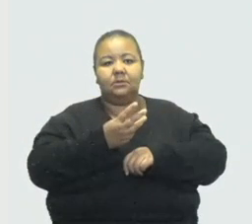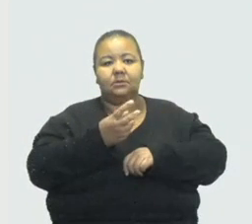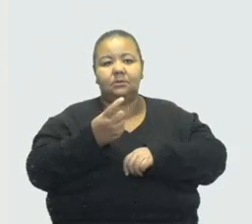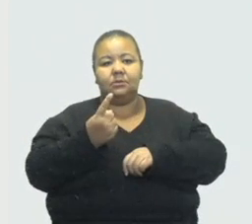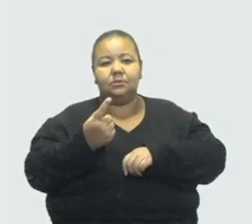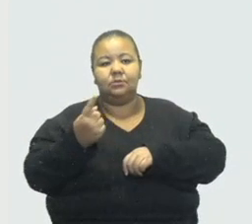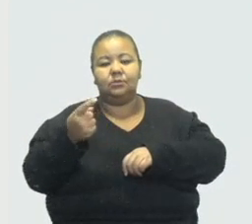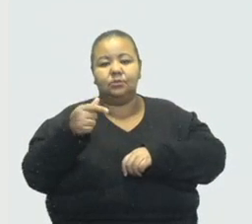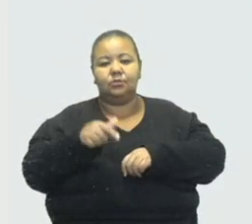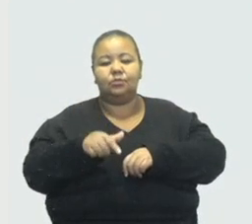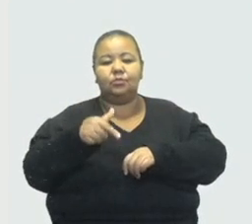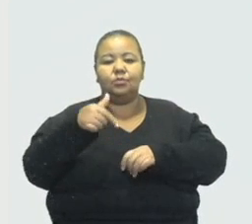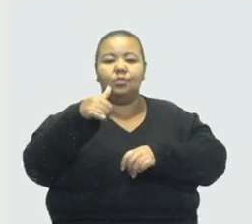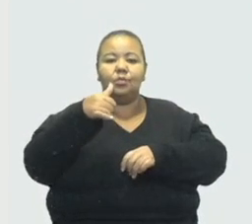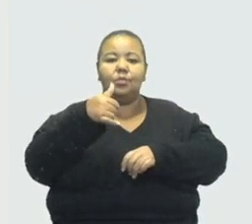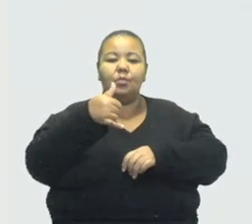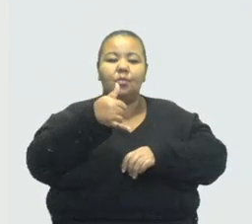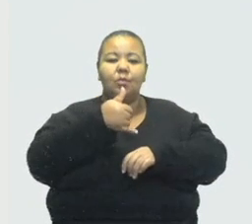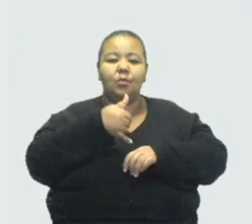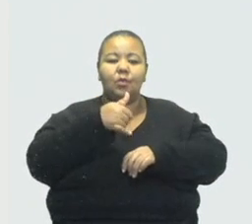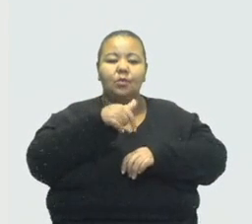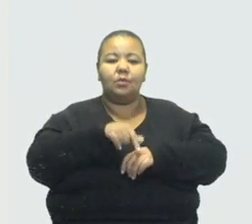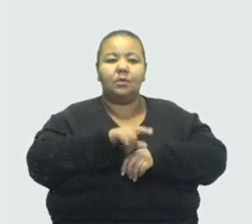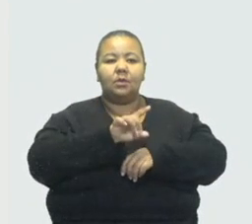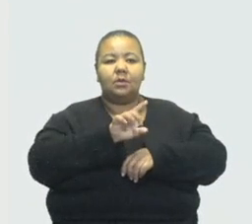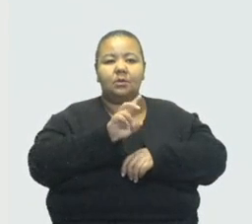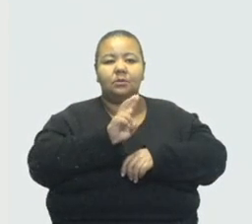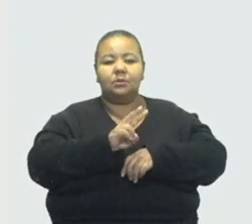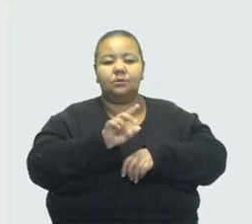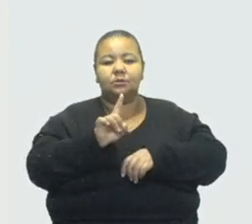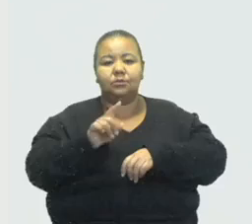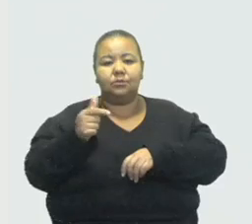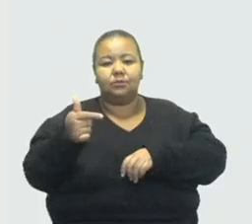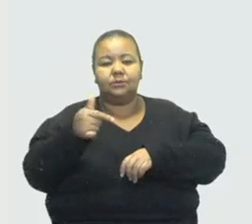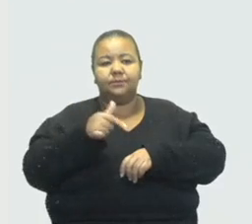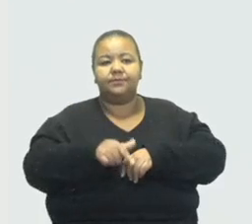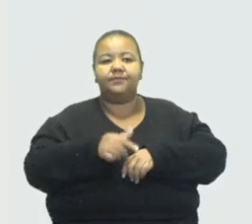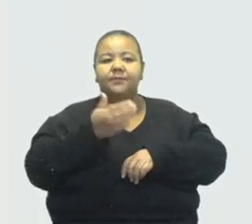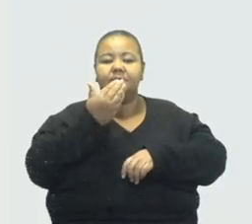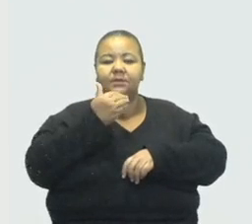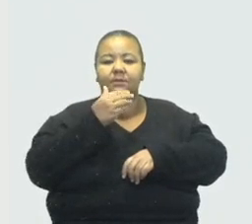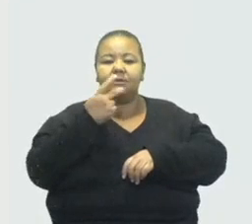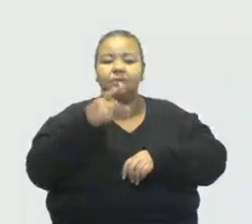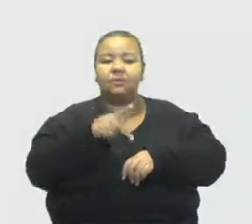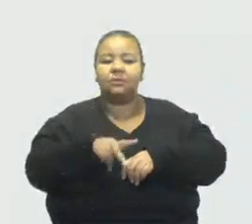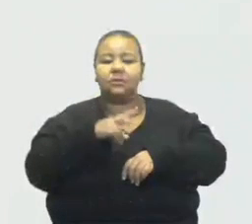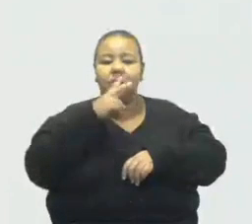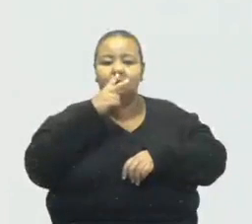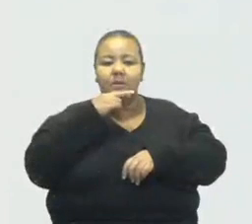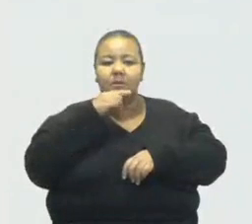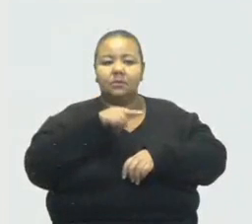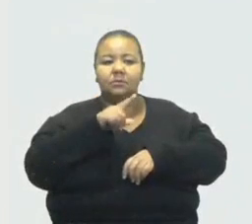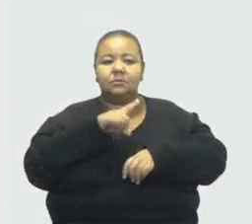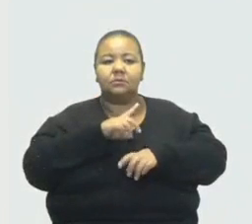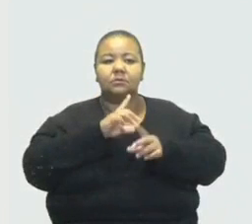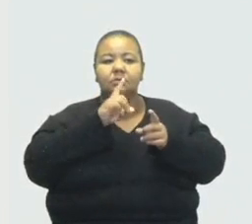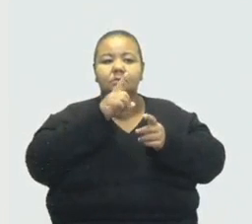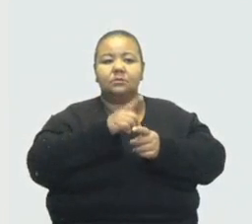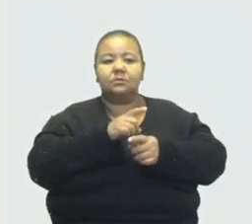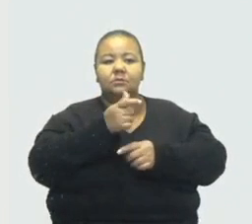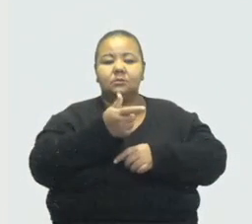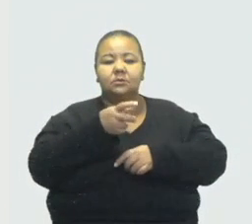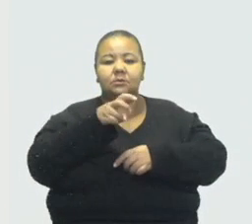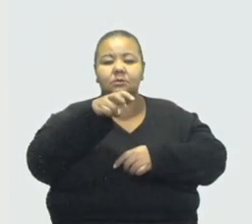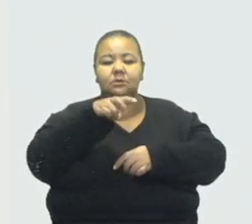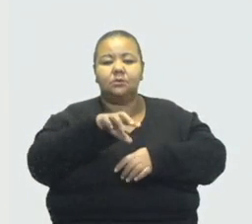Gordura, 2, 1, 2. Sabendo que essa refeição proposta por esse nutricionista, ele tem que conter